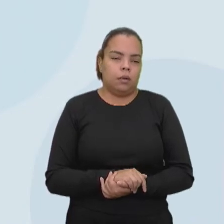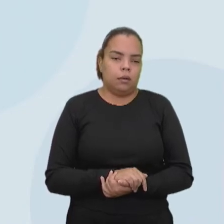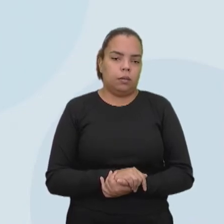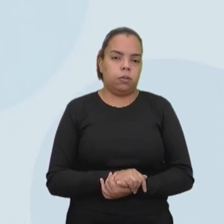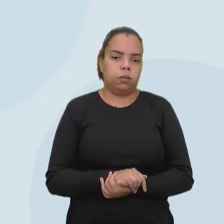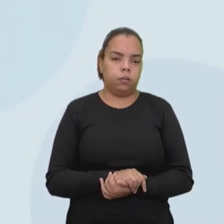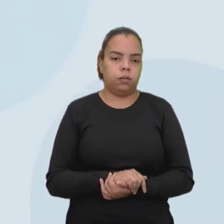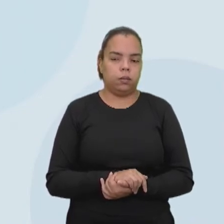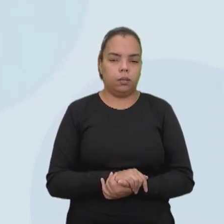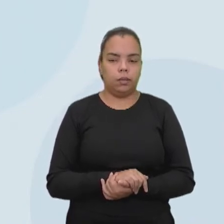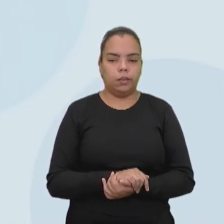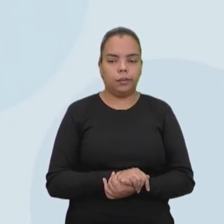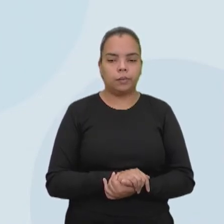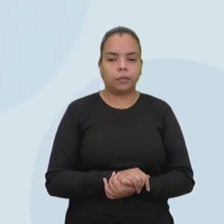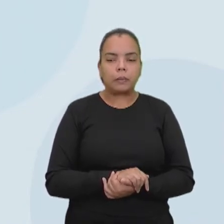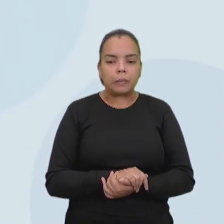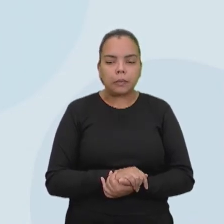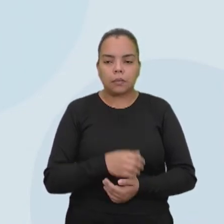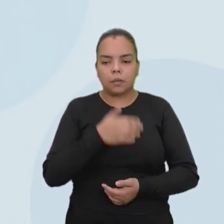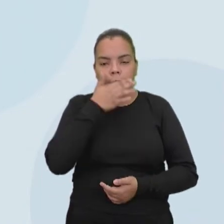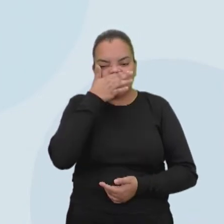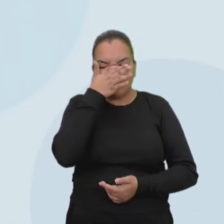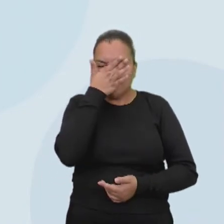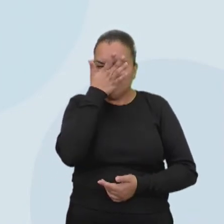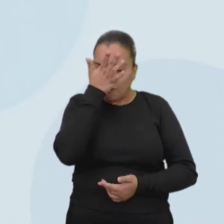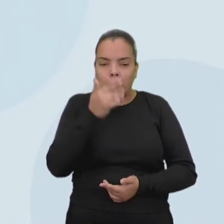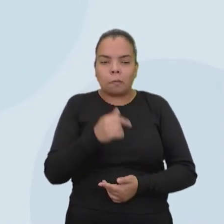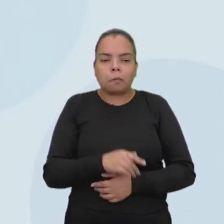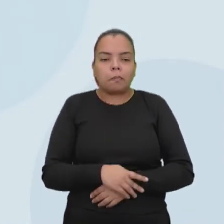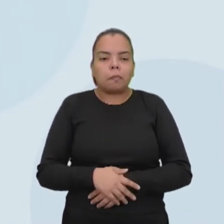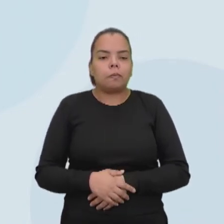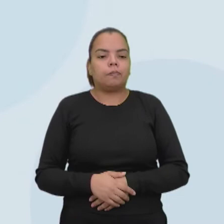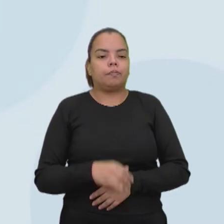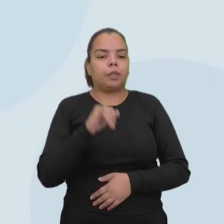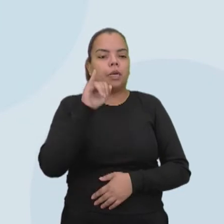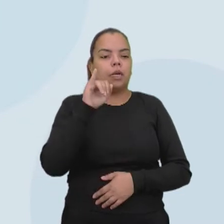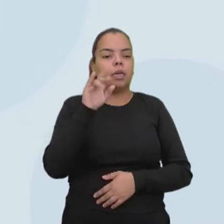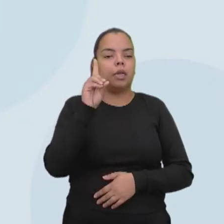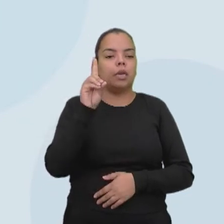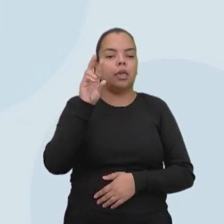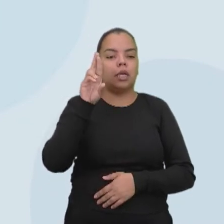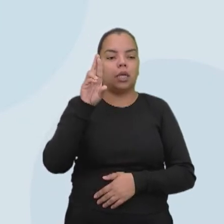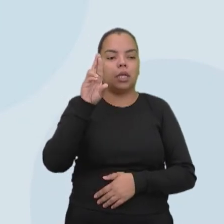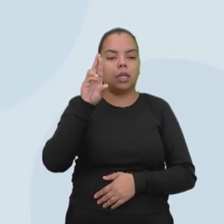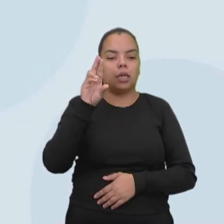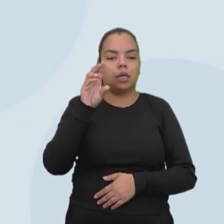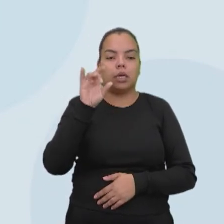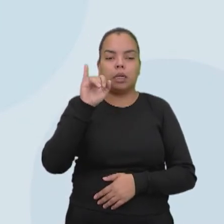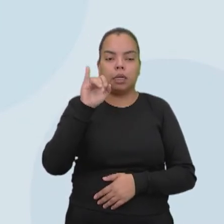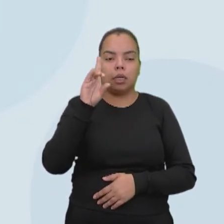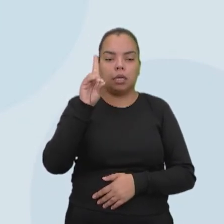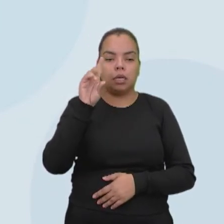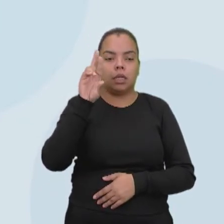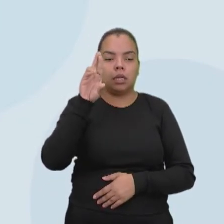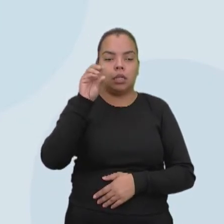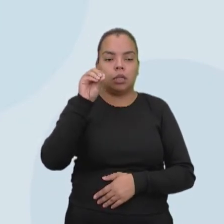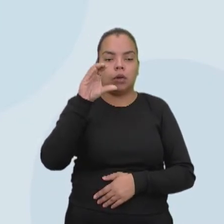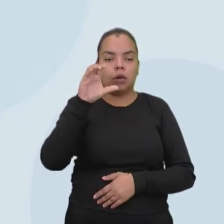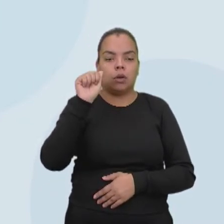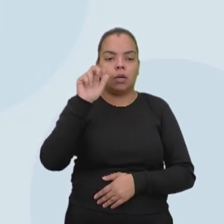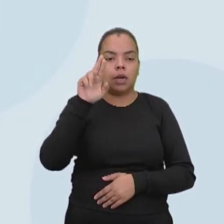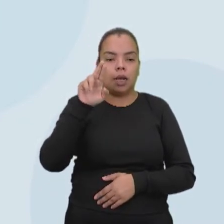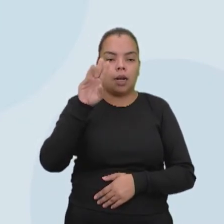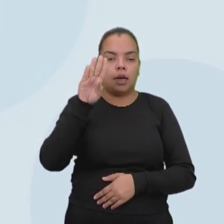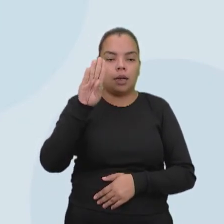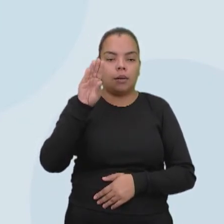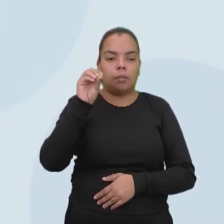rochas sedimentares, né? Tá lá os hidrocarbonetos, que é, por exemplo, o gás e o petróleo, transformação de